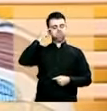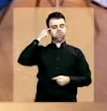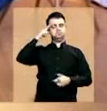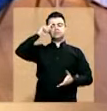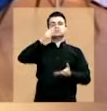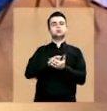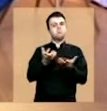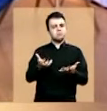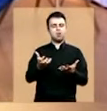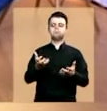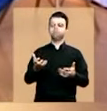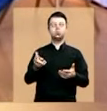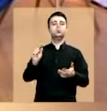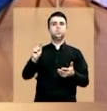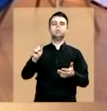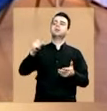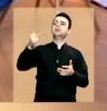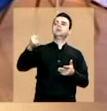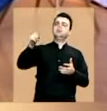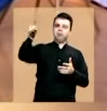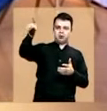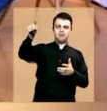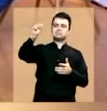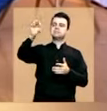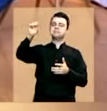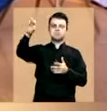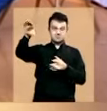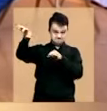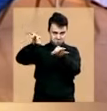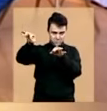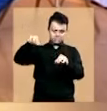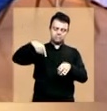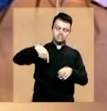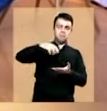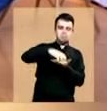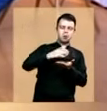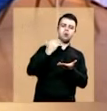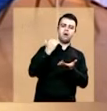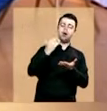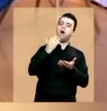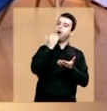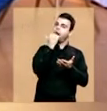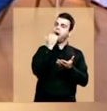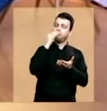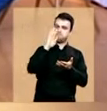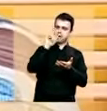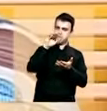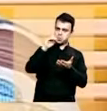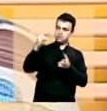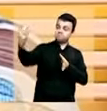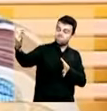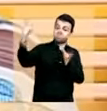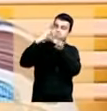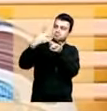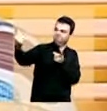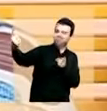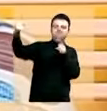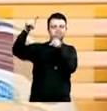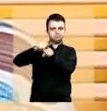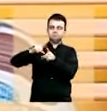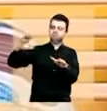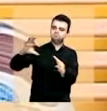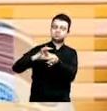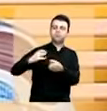aí, né? Exatamente, com o Mesa Brasil, para atender o maior número de pessoas possíveis. Hoje